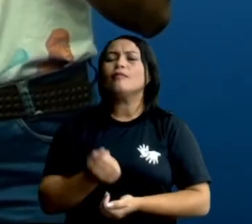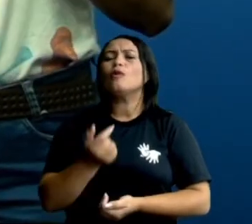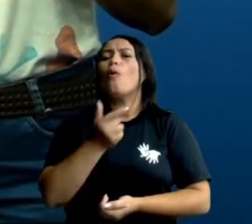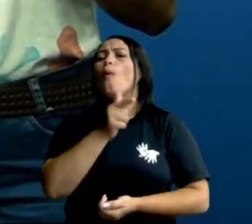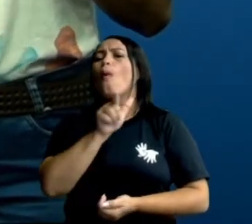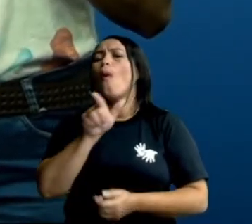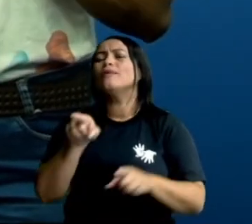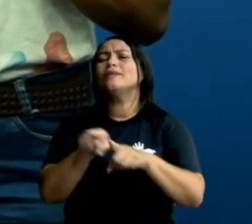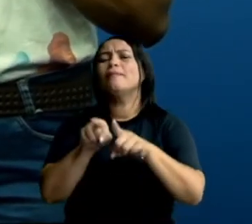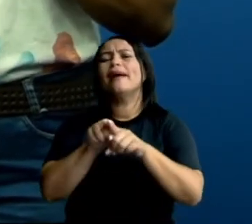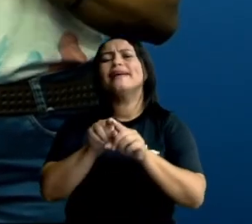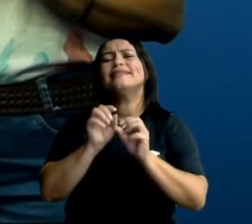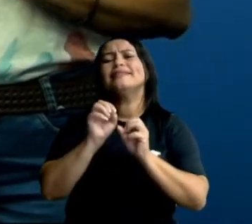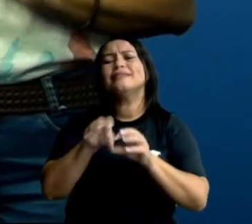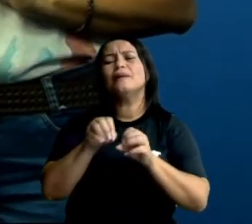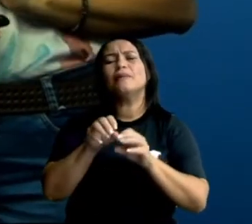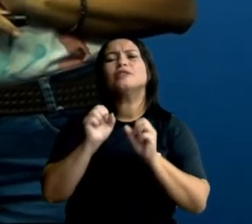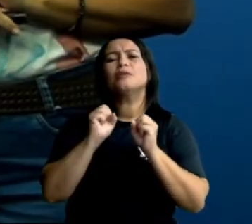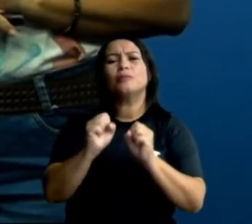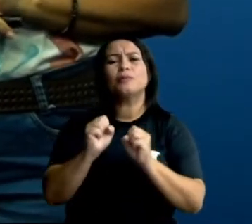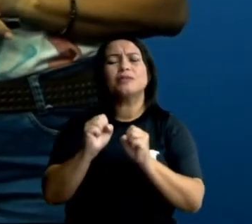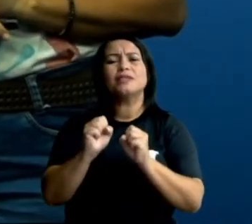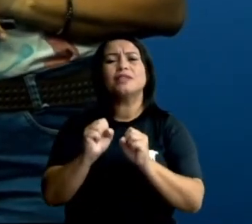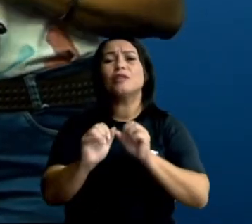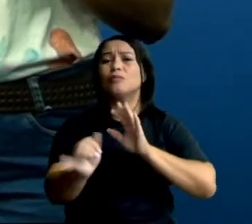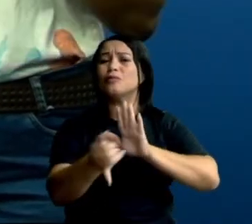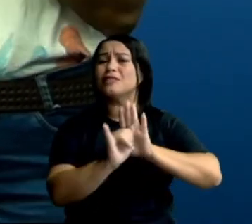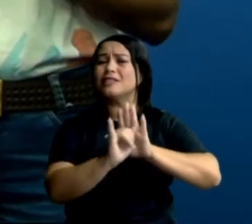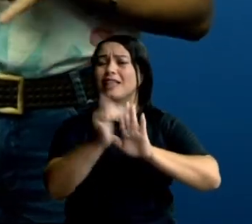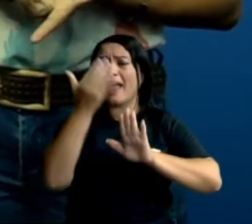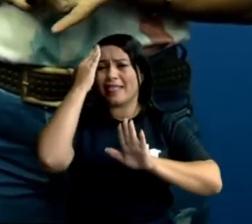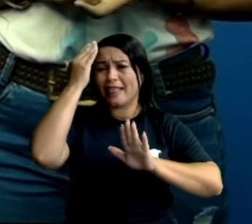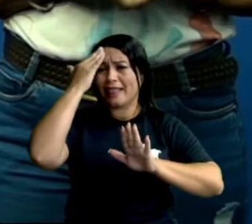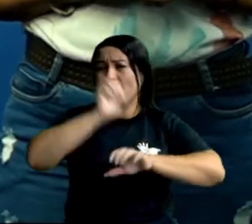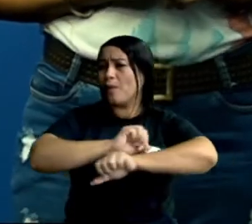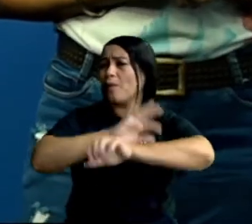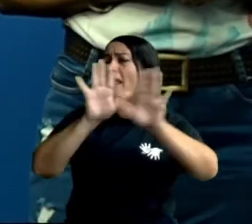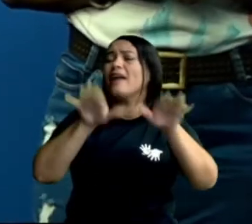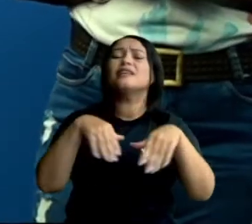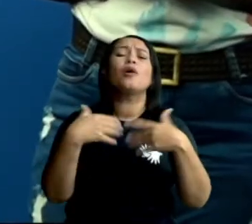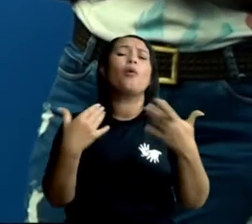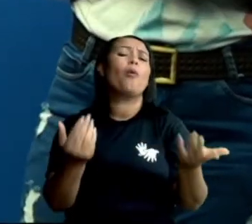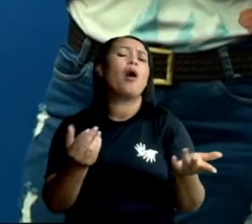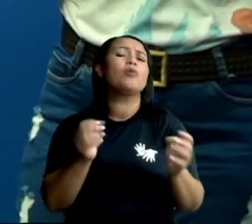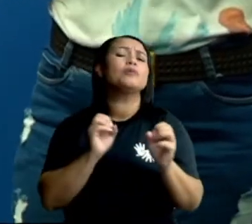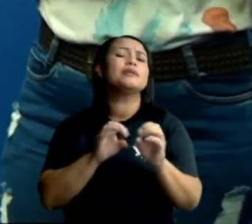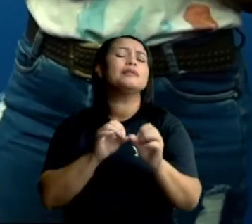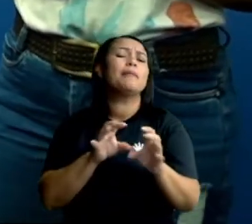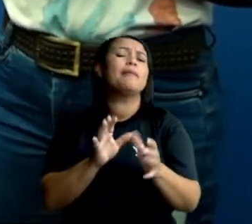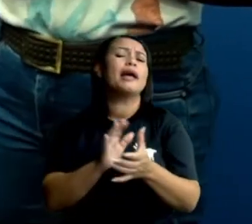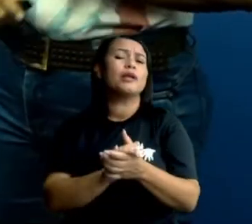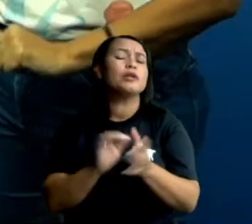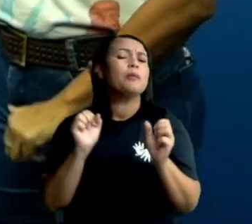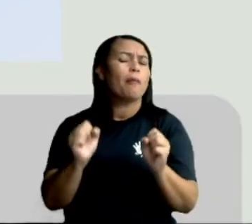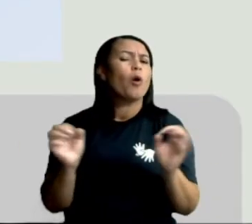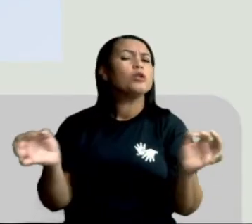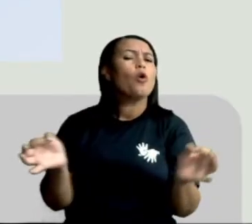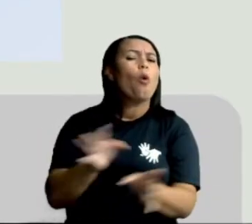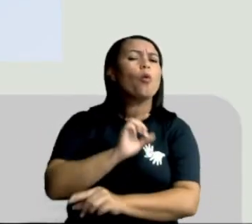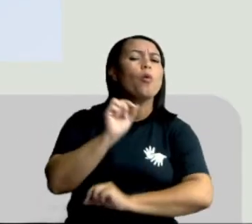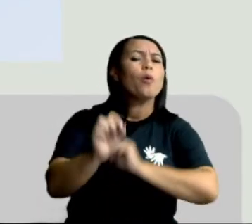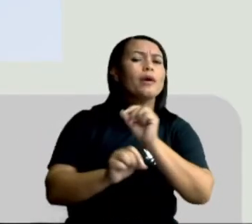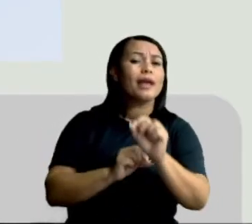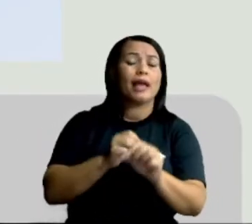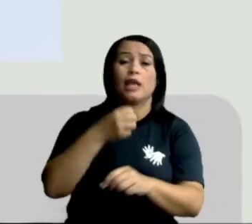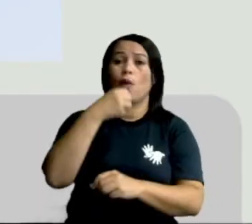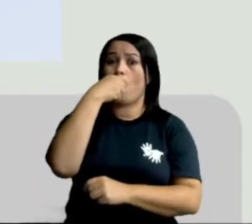Outros ensinamentos que podemos concluir com essa fábula. Que outros ensinamentos a gente pode concluir? A gente pode concluir que